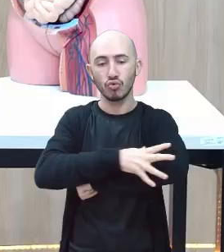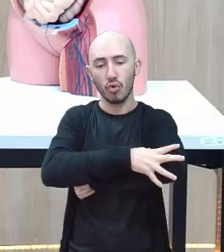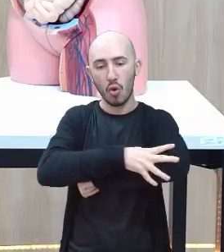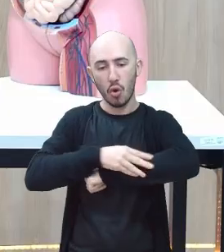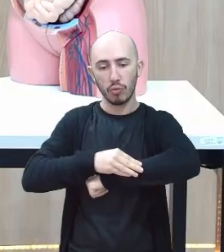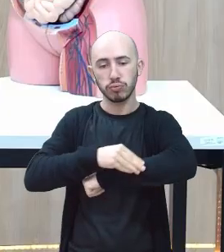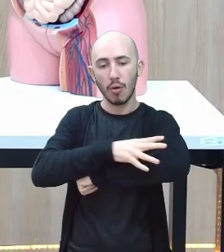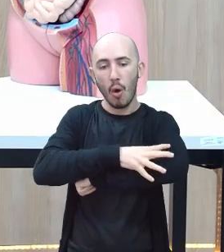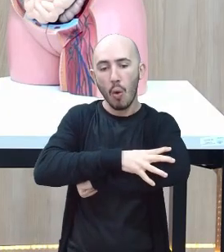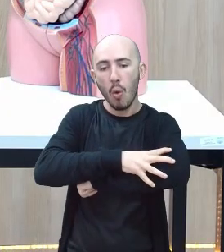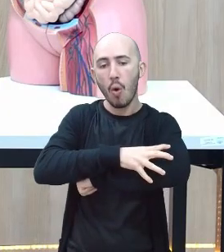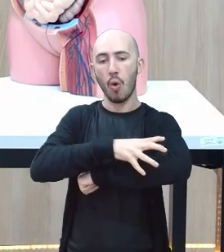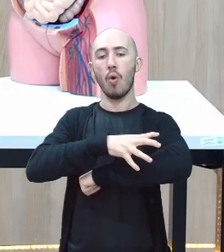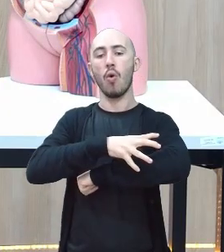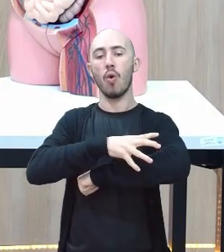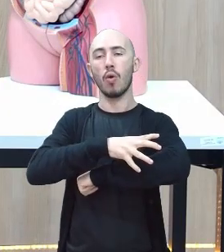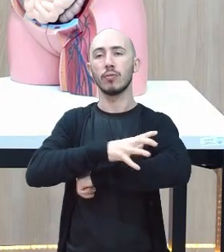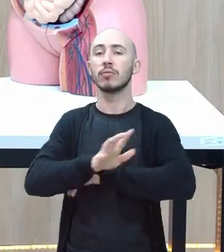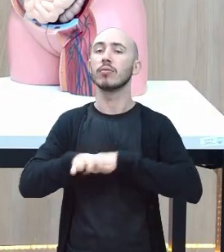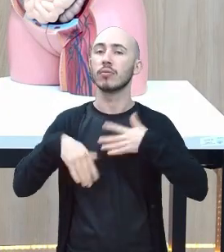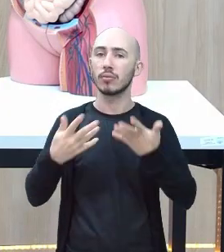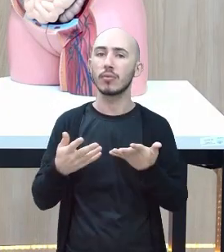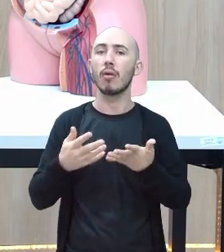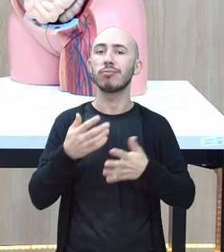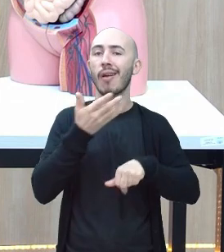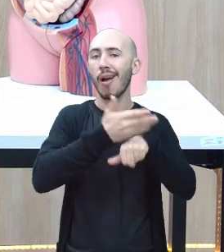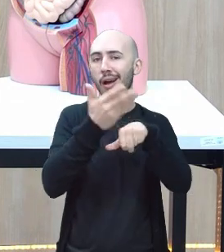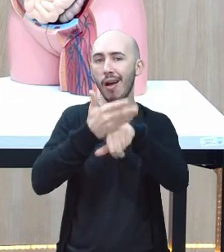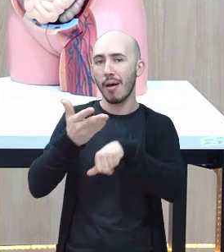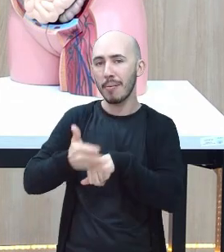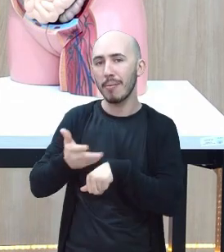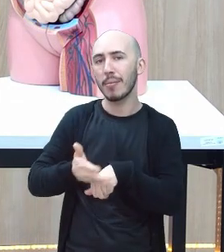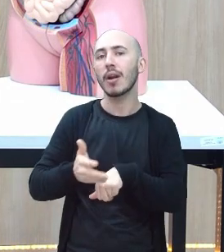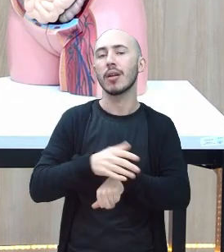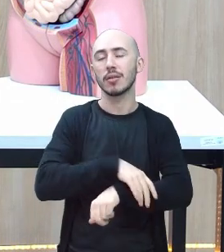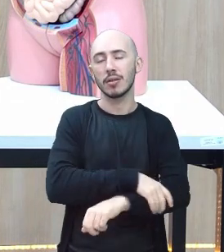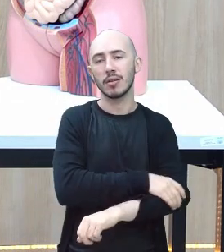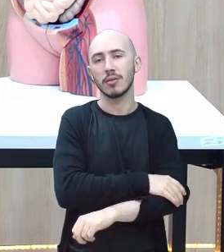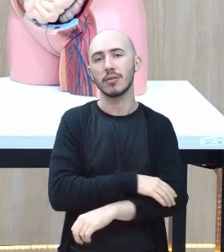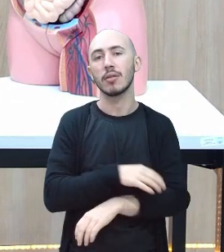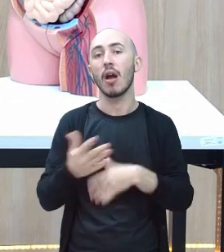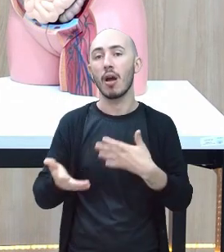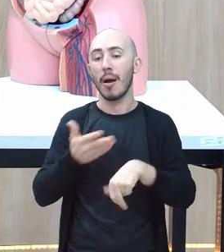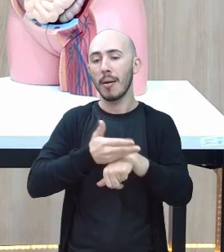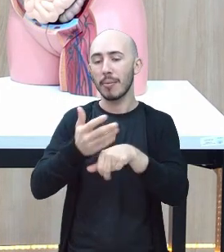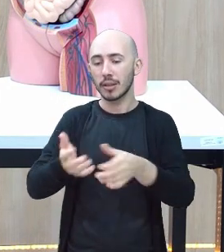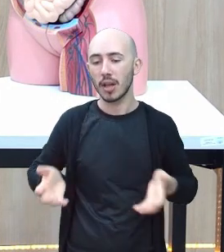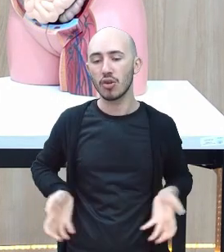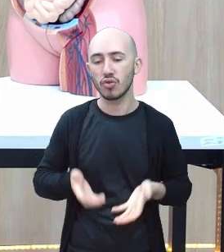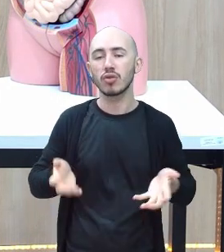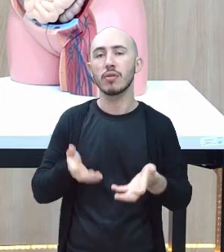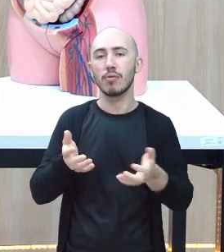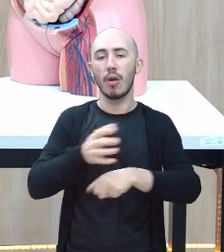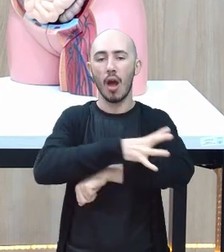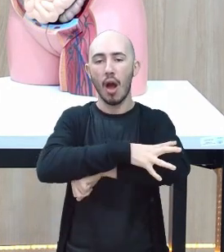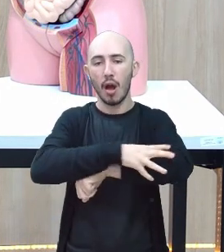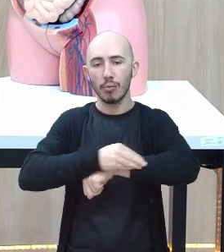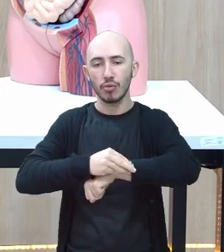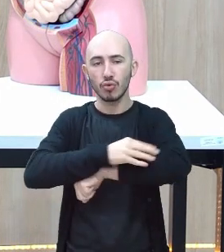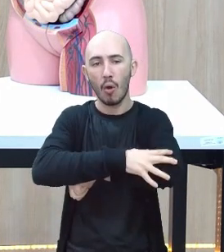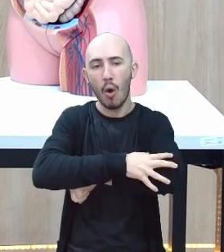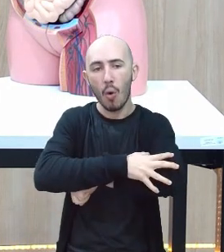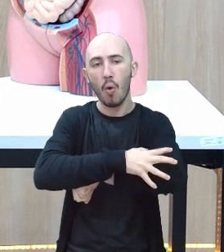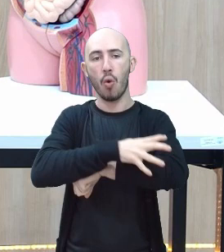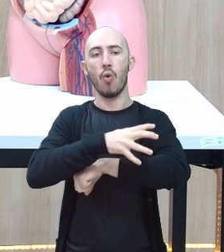o exercício faz com que o nosso músculo ele se desenvolva, para que a gente possa ter